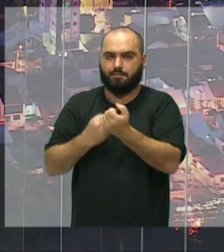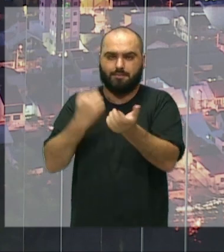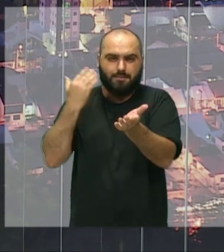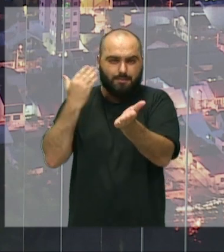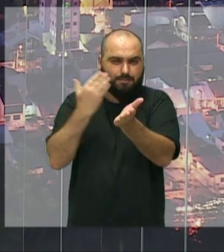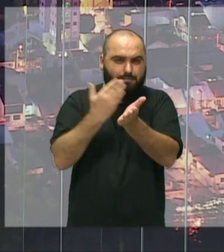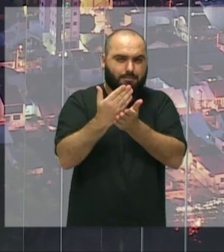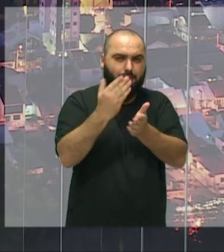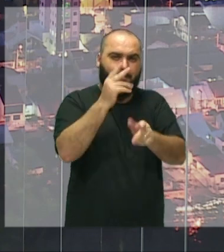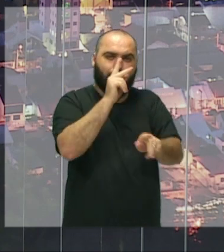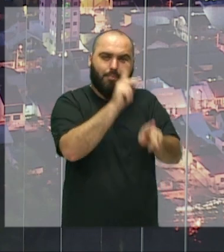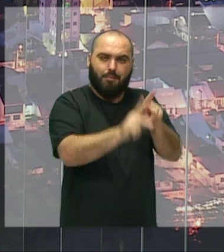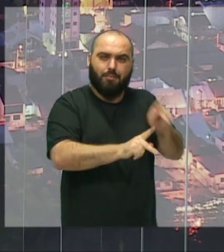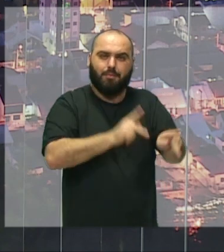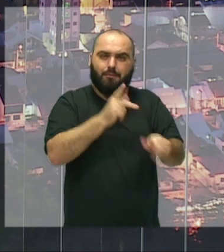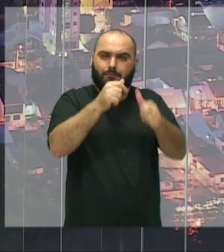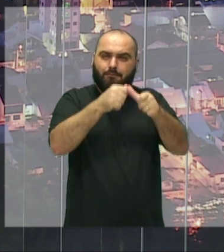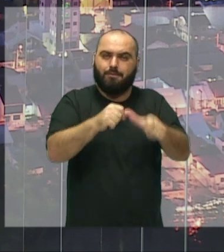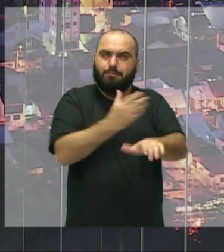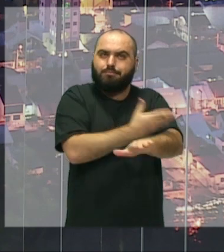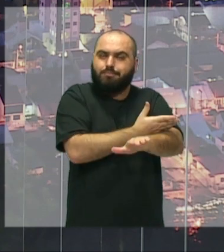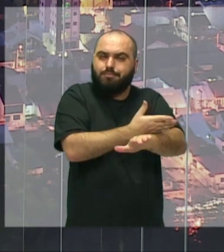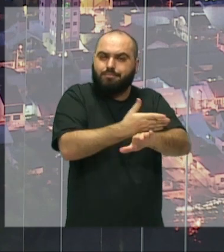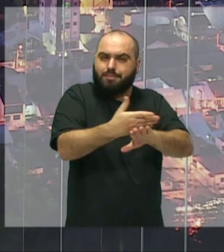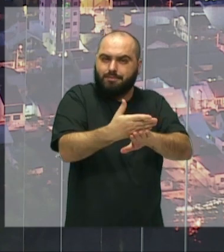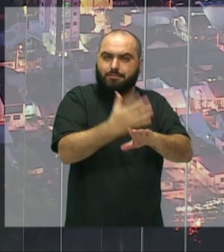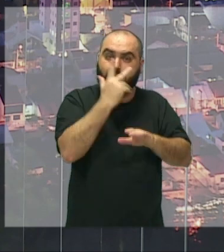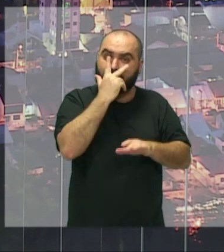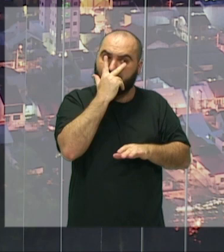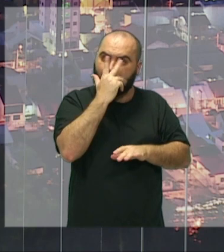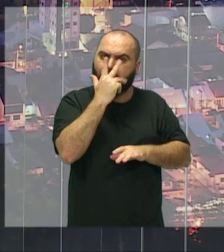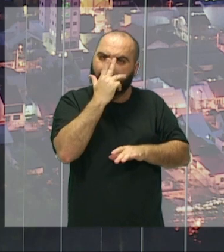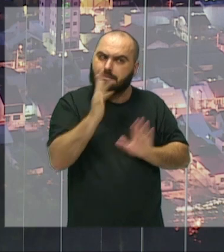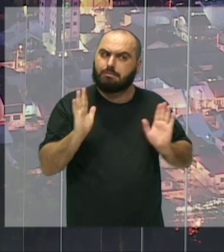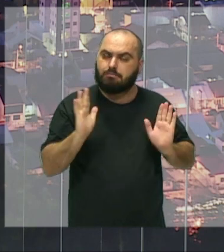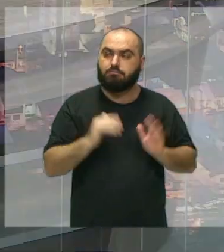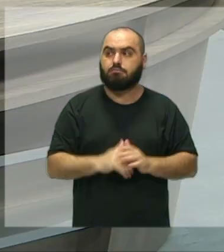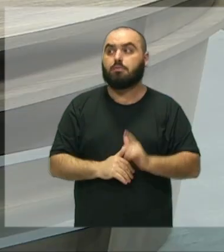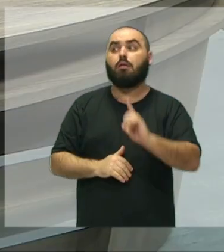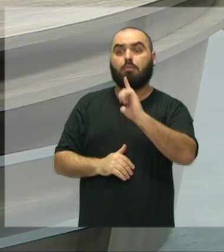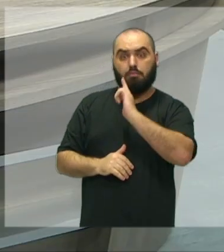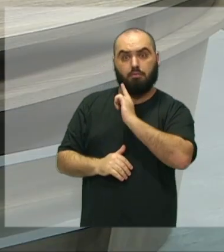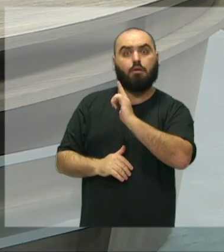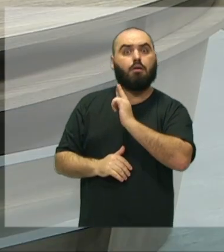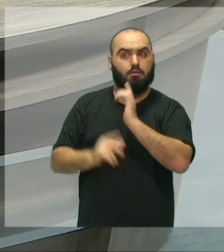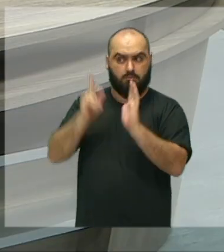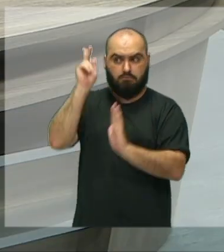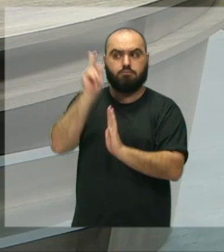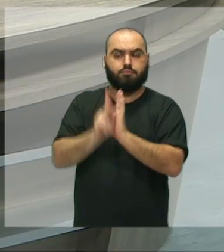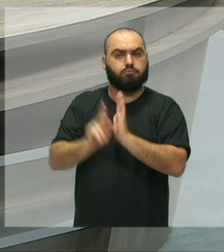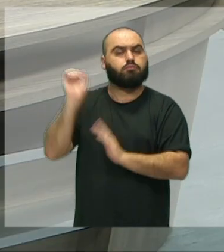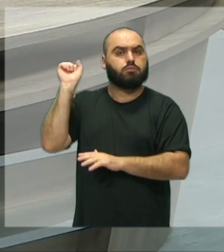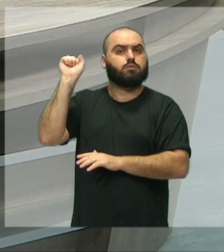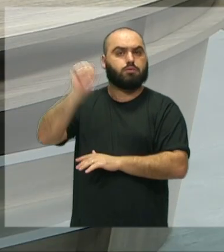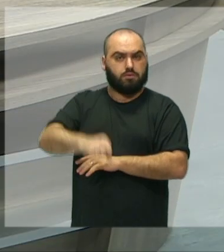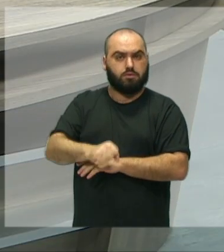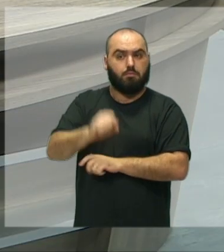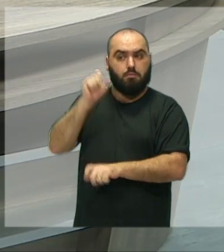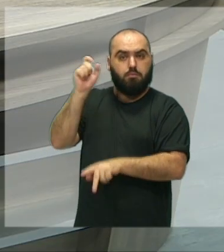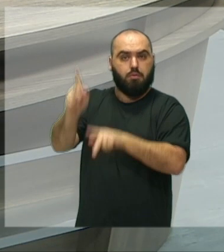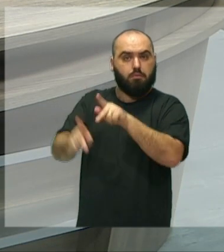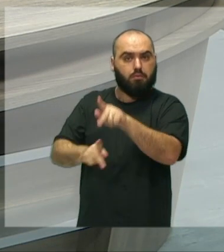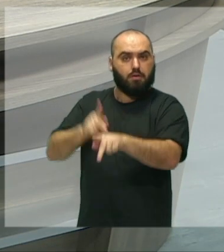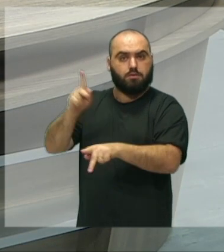da população, pelo menos de maneira institucional. Houve um projeto, sim, de